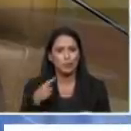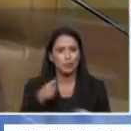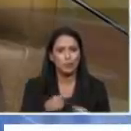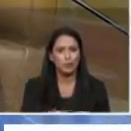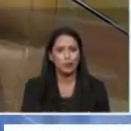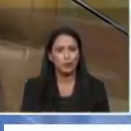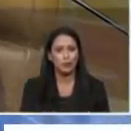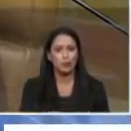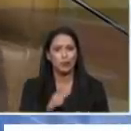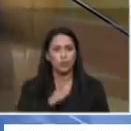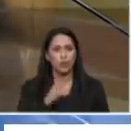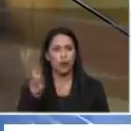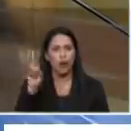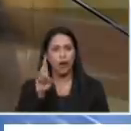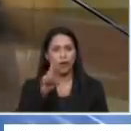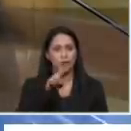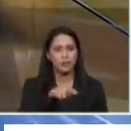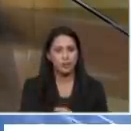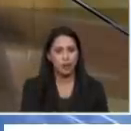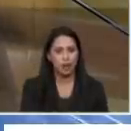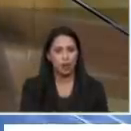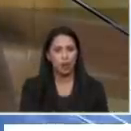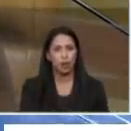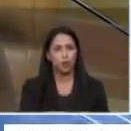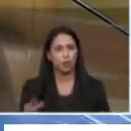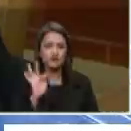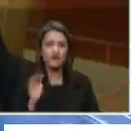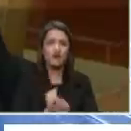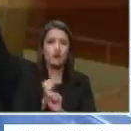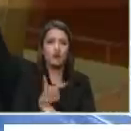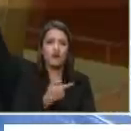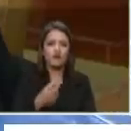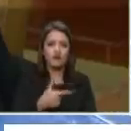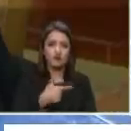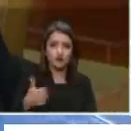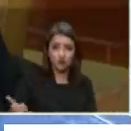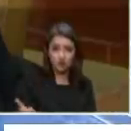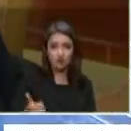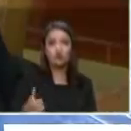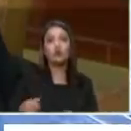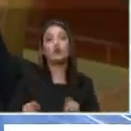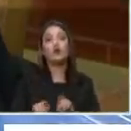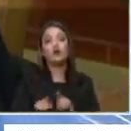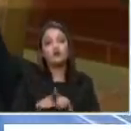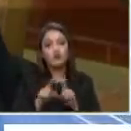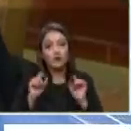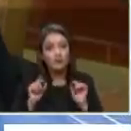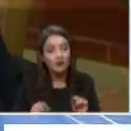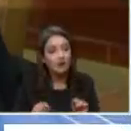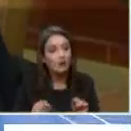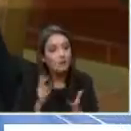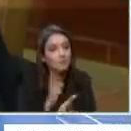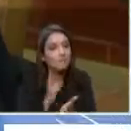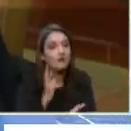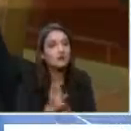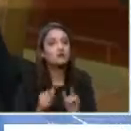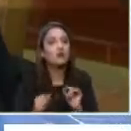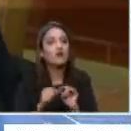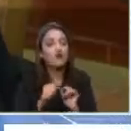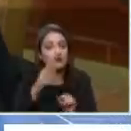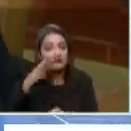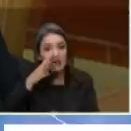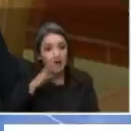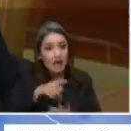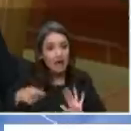impugnar esse registro à luz da lei da ficha limpa, que justamente prevê essa inelegibilidade após uma sentença